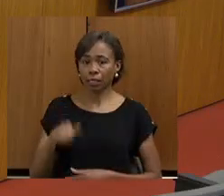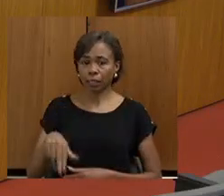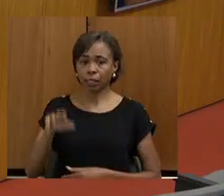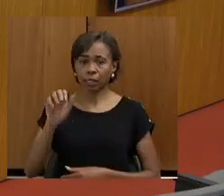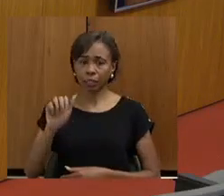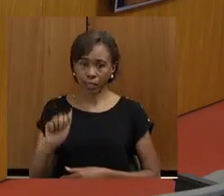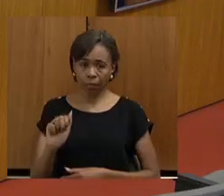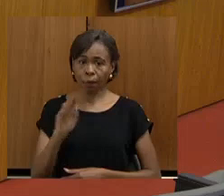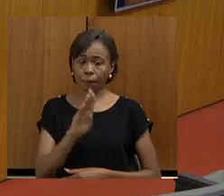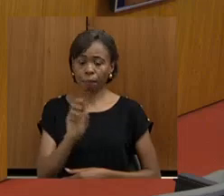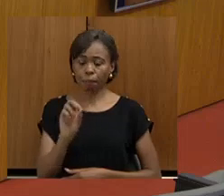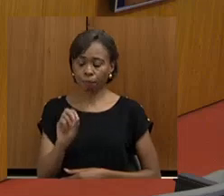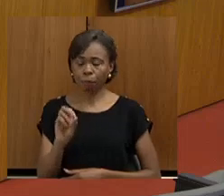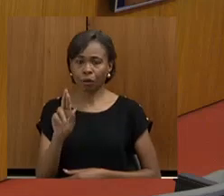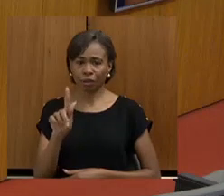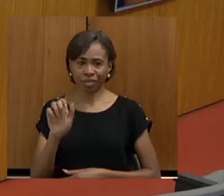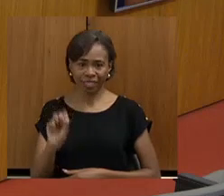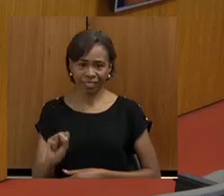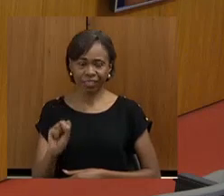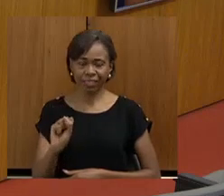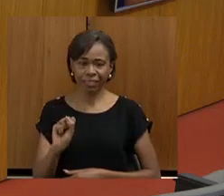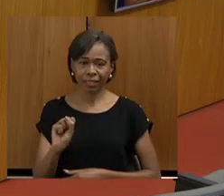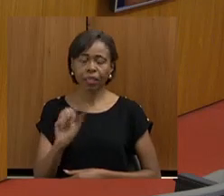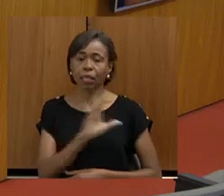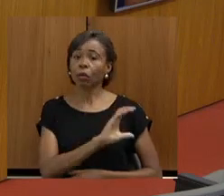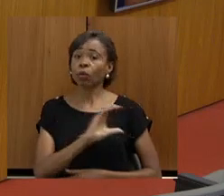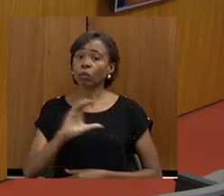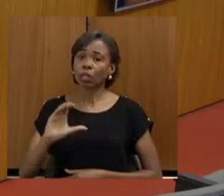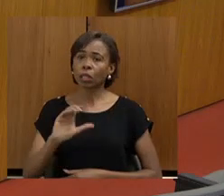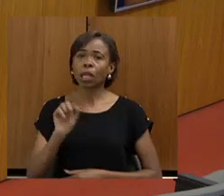que é professora coordenadora do Lapei.